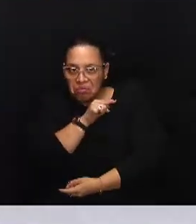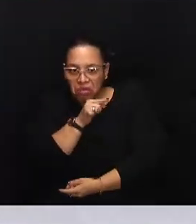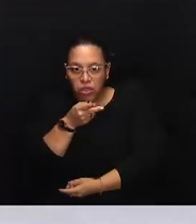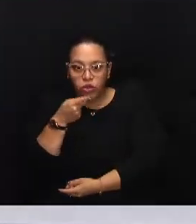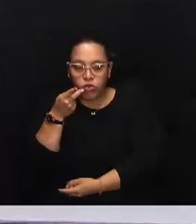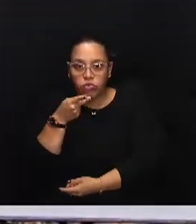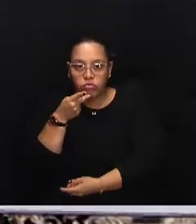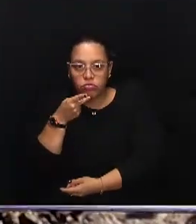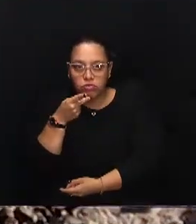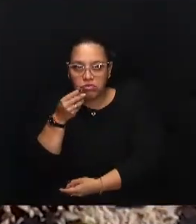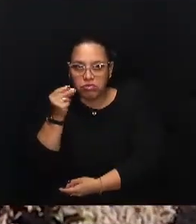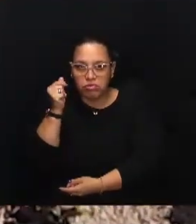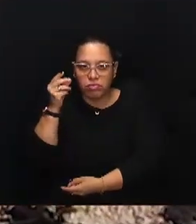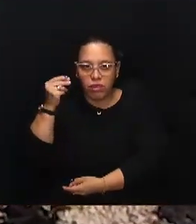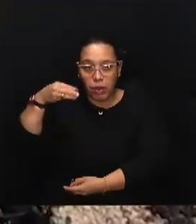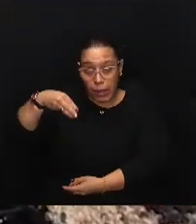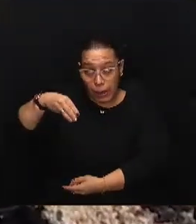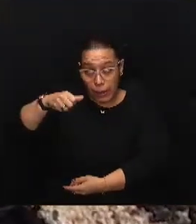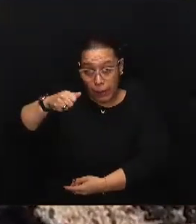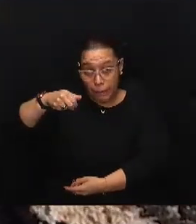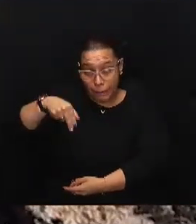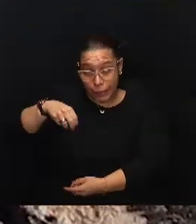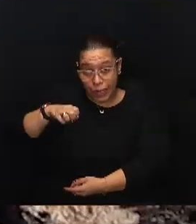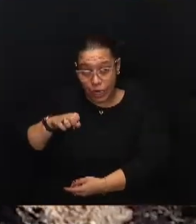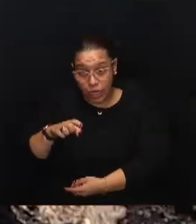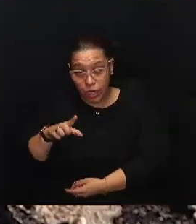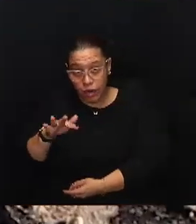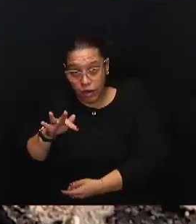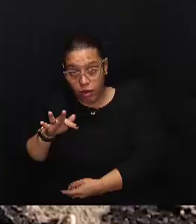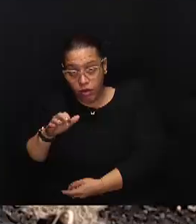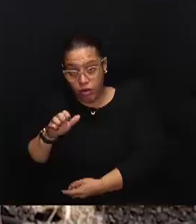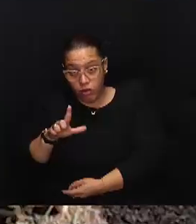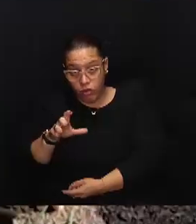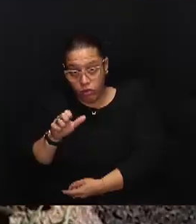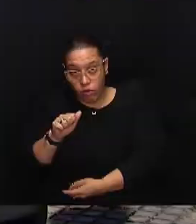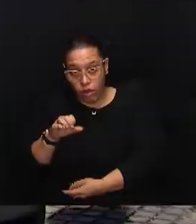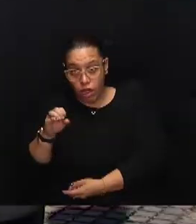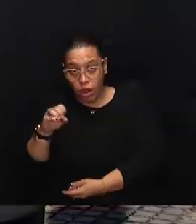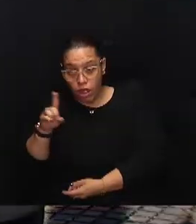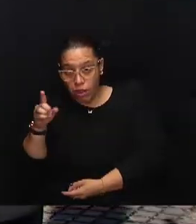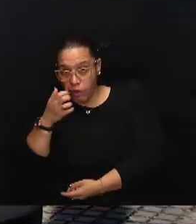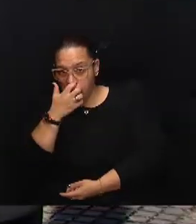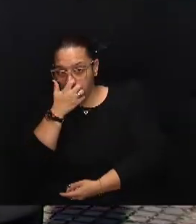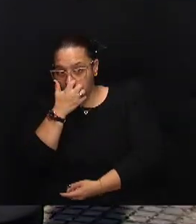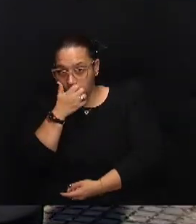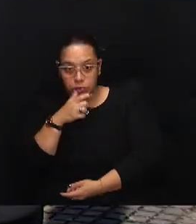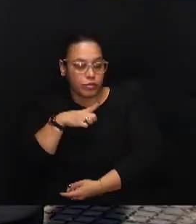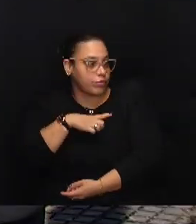falando. É uma figura lendária da cidade, né? Uma figura que ainda